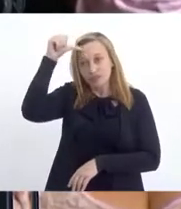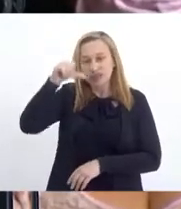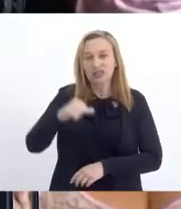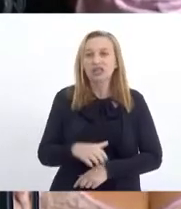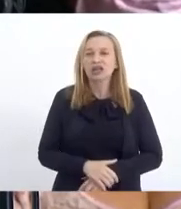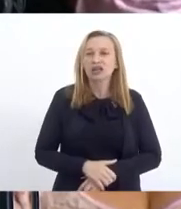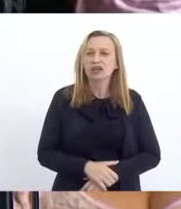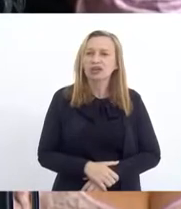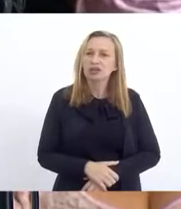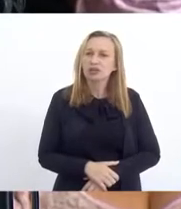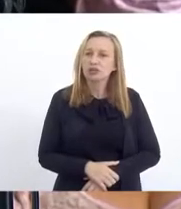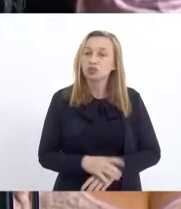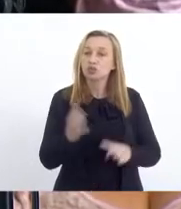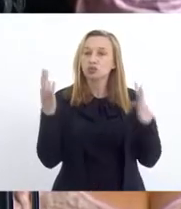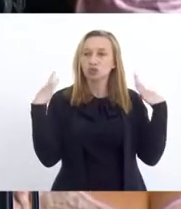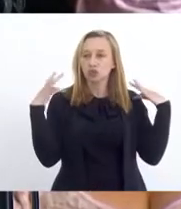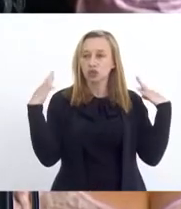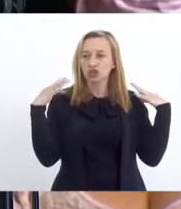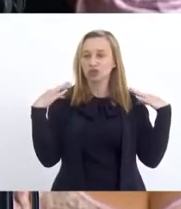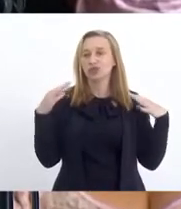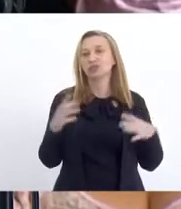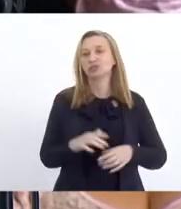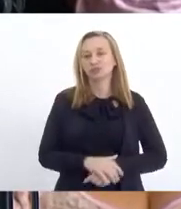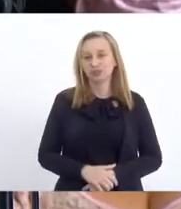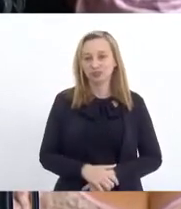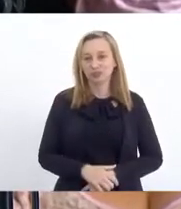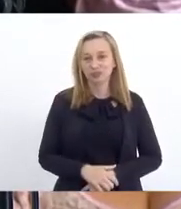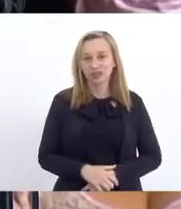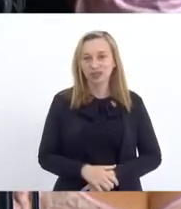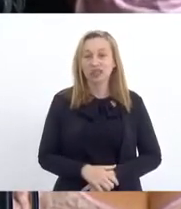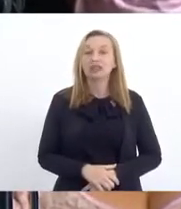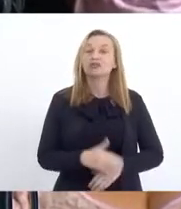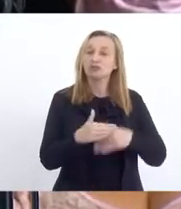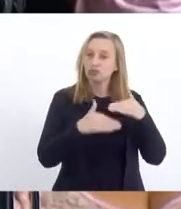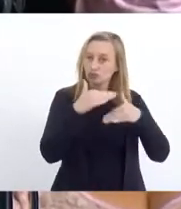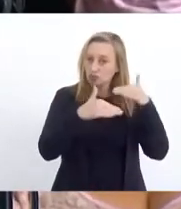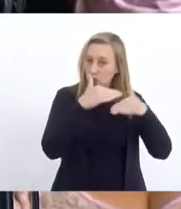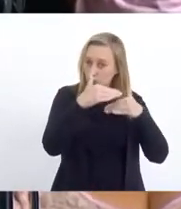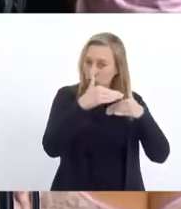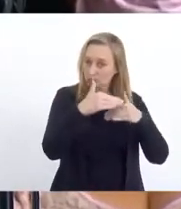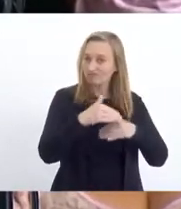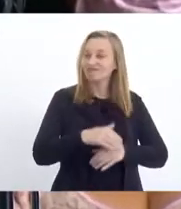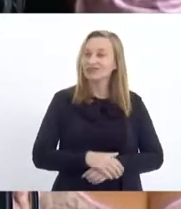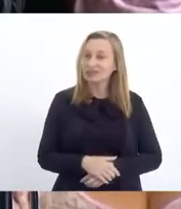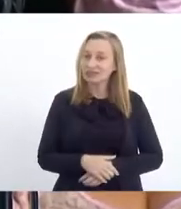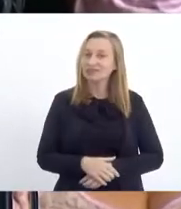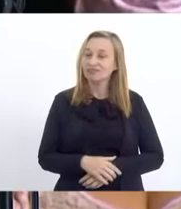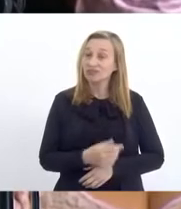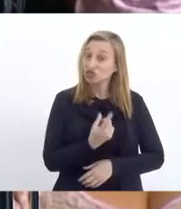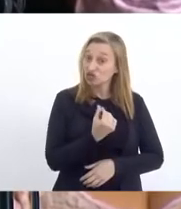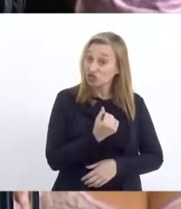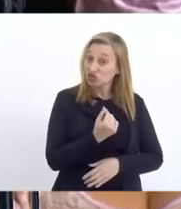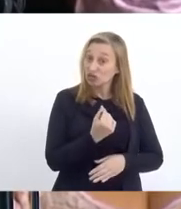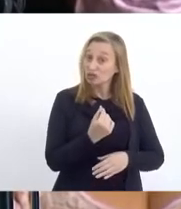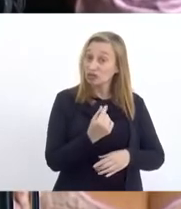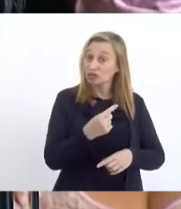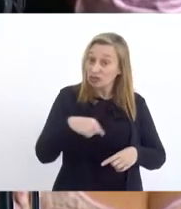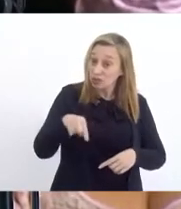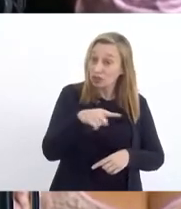muito sobre o turismo na nossa região, que gera desenvolvimento, que vai gerar receitas. Prefeita